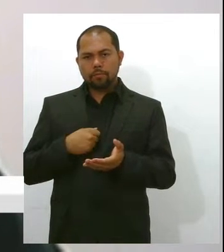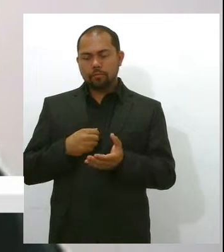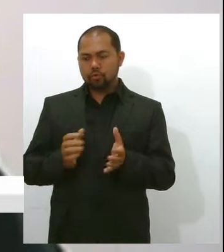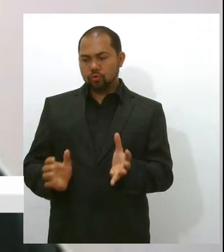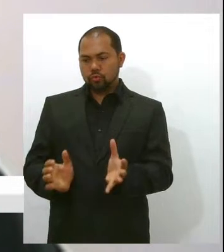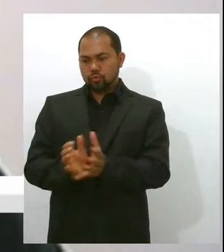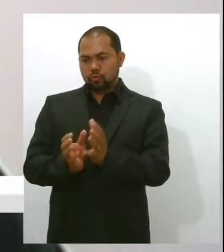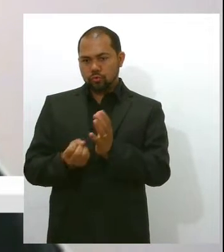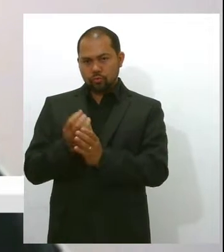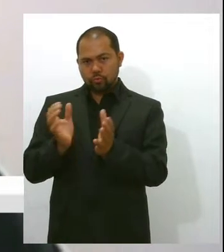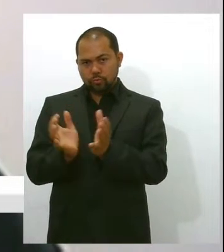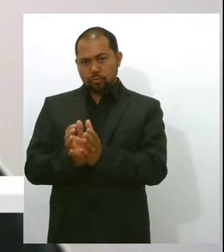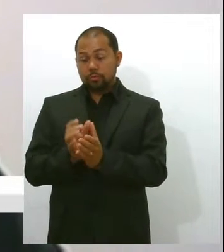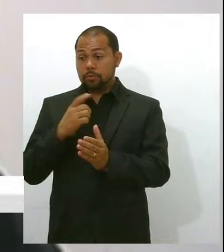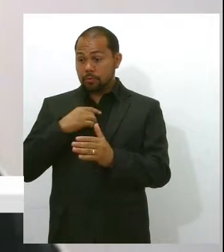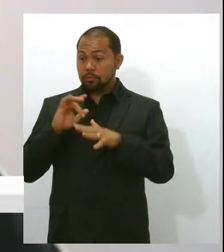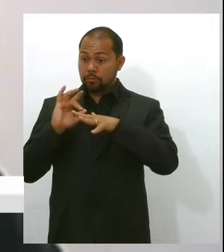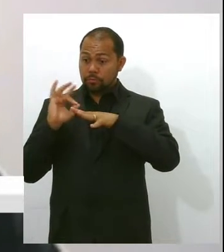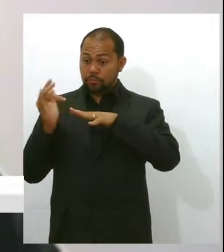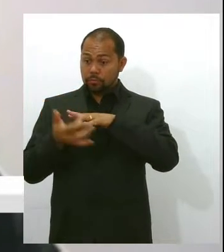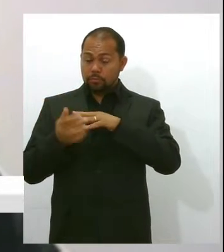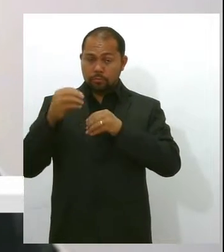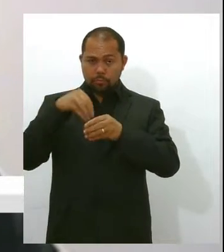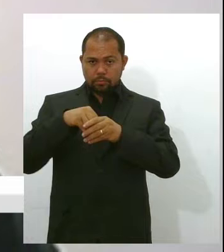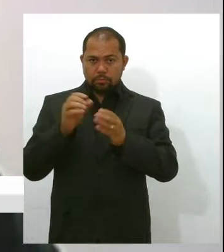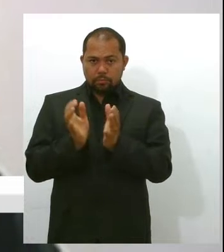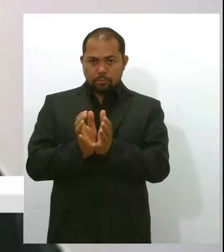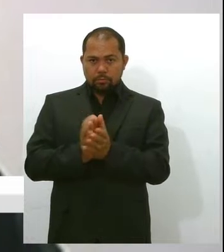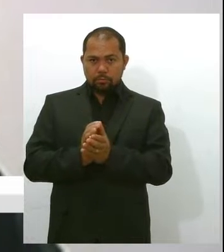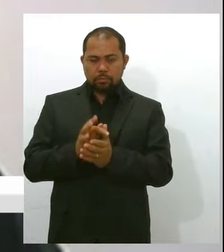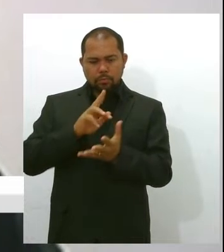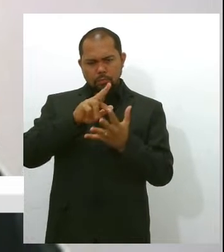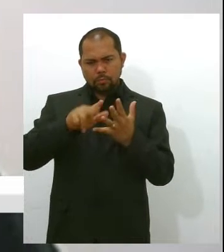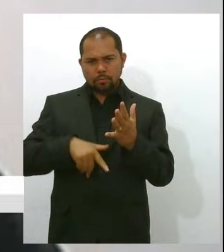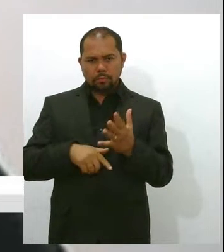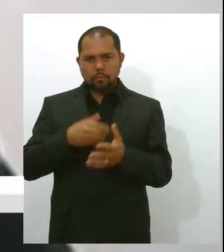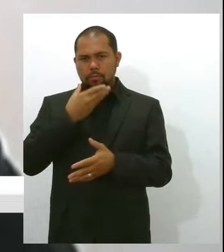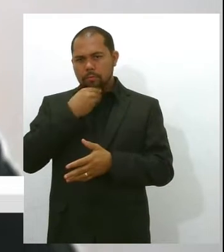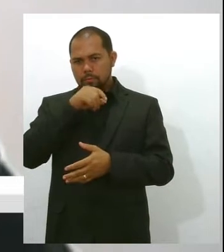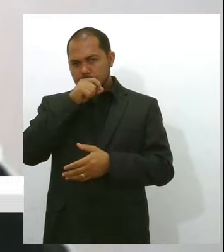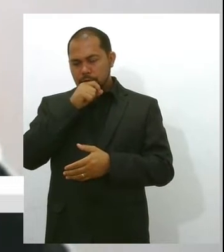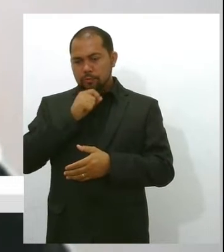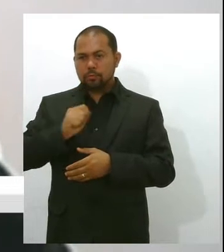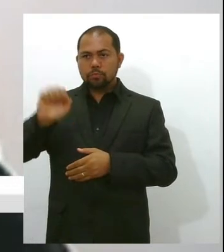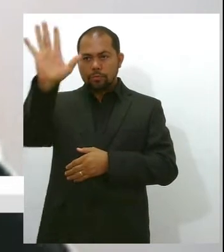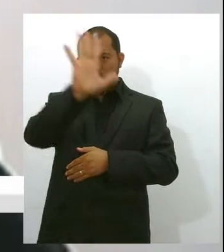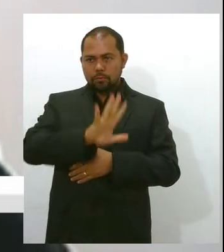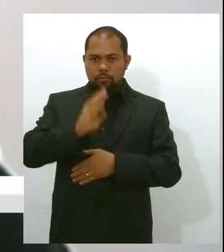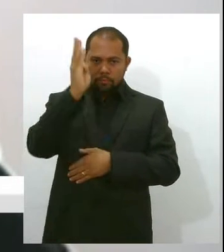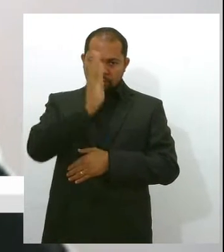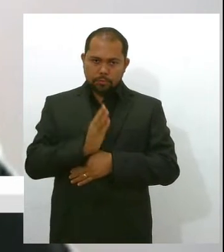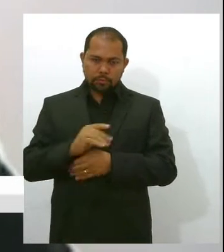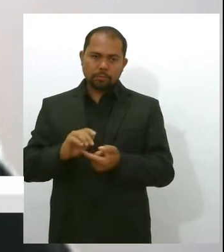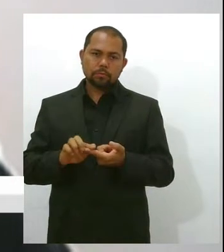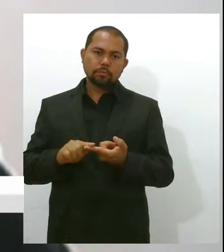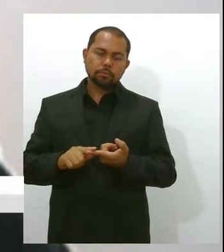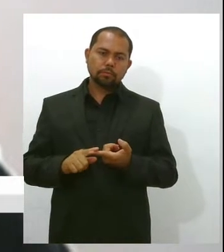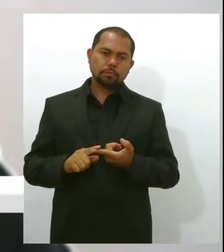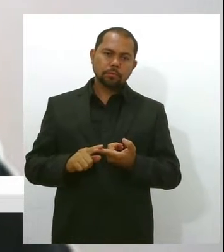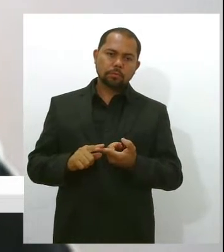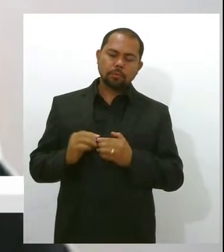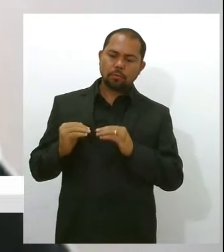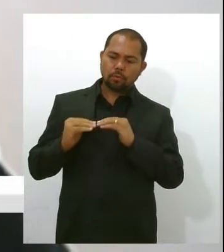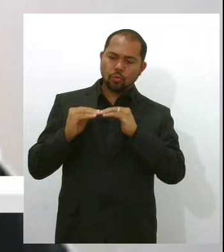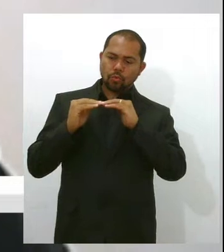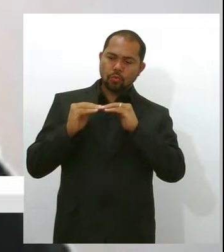social com vários pais, né, do Brasil todo, mas que tem em comum essa ligação